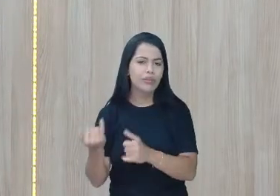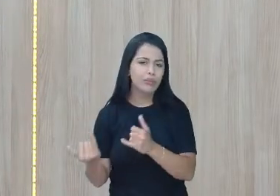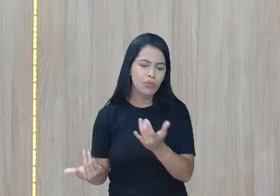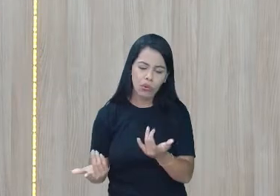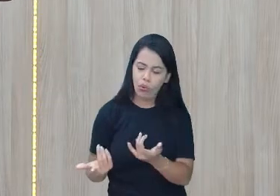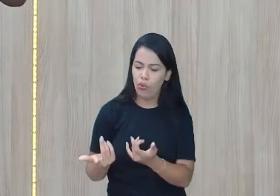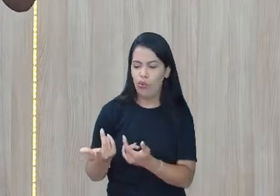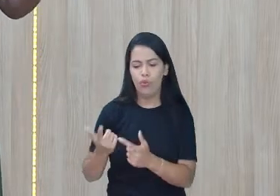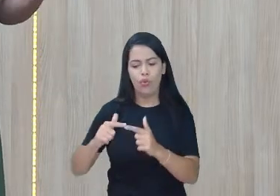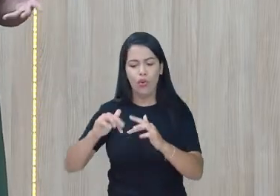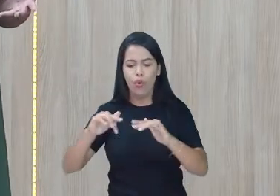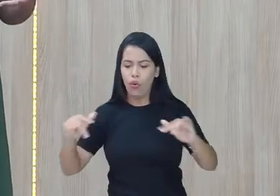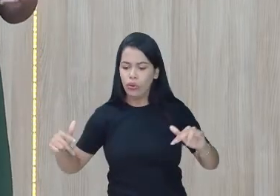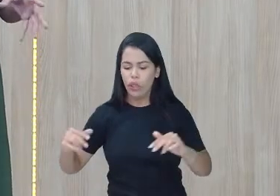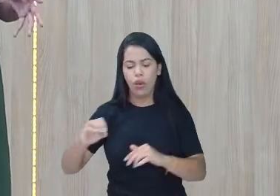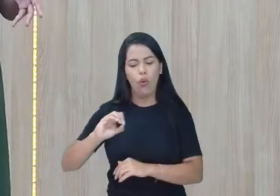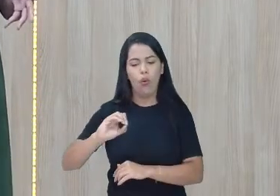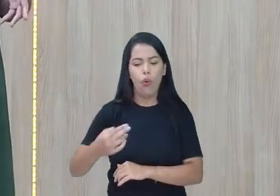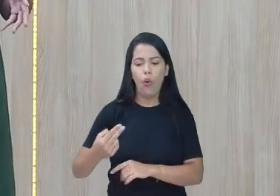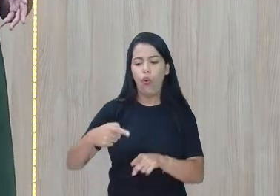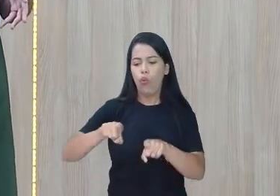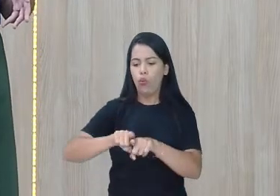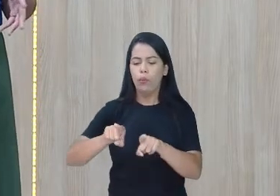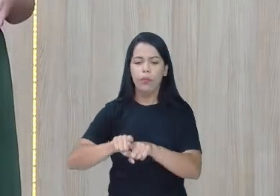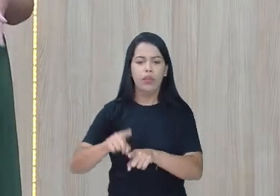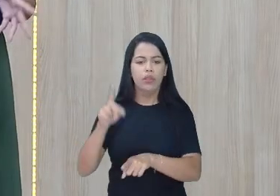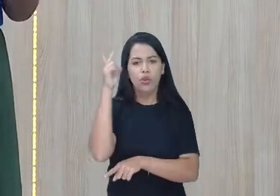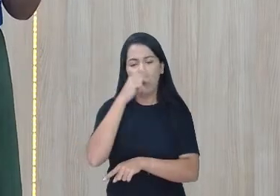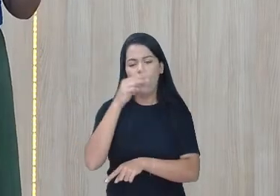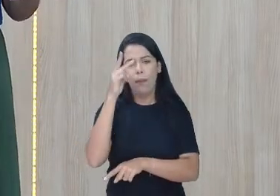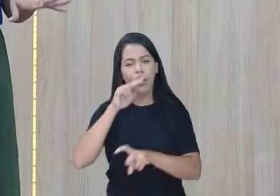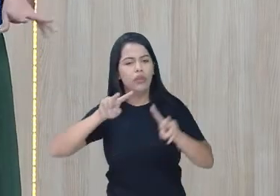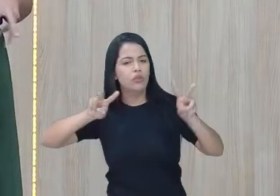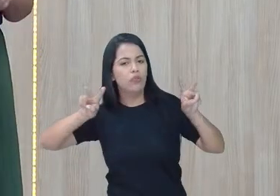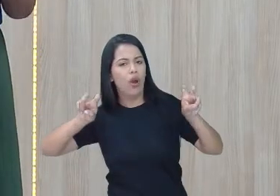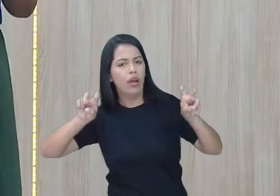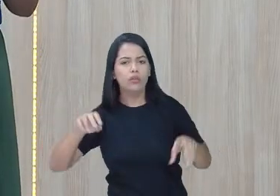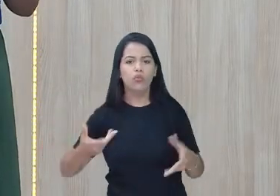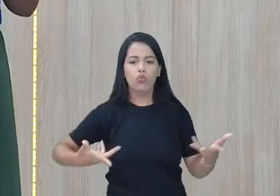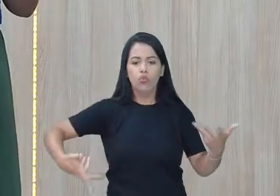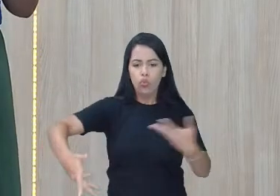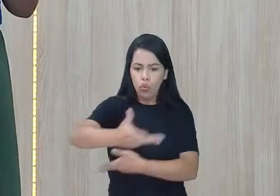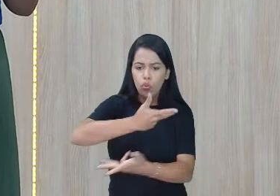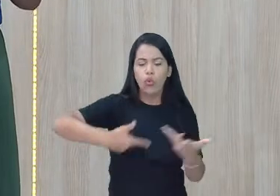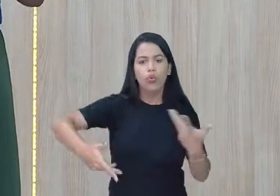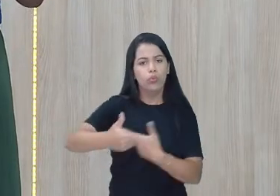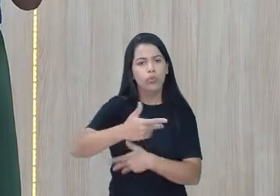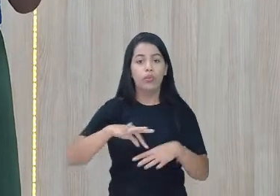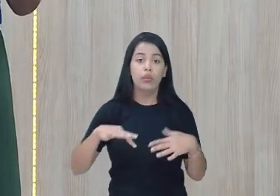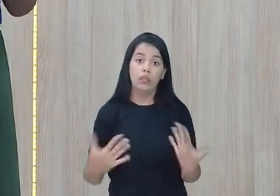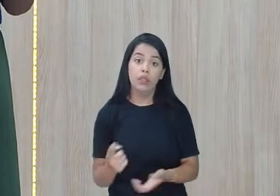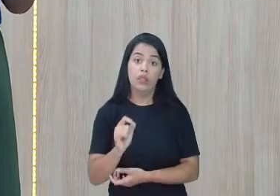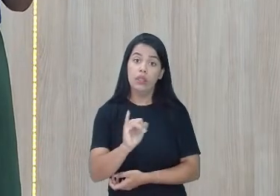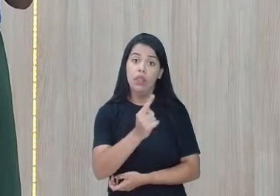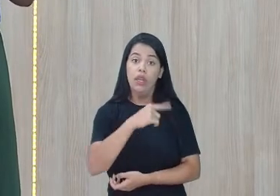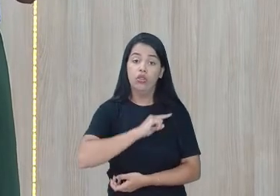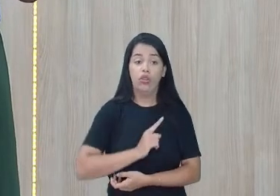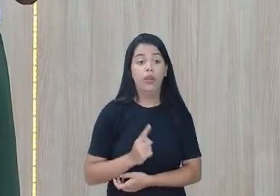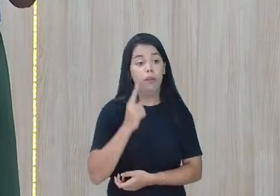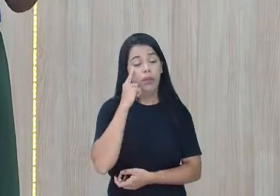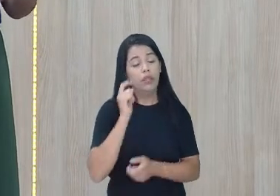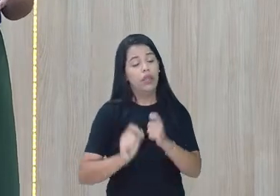objeto, de forma coletiva. Se a gente parar para pensar que o cinema, não era tão forte, a gente não